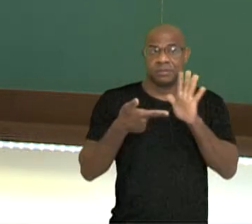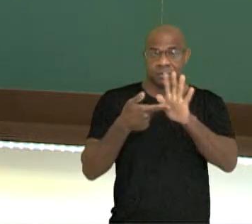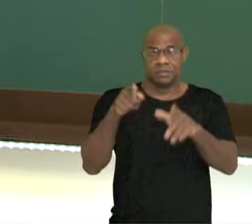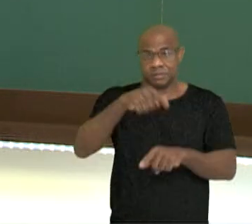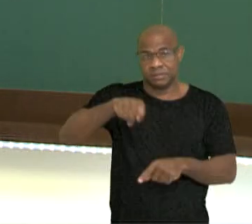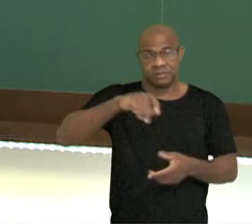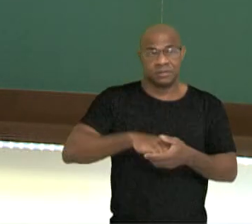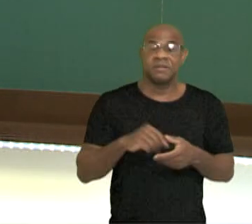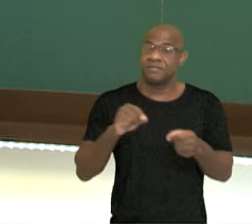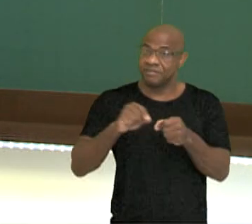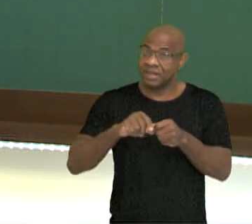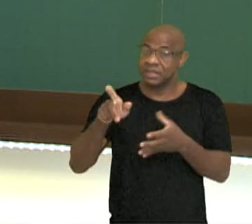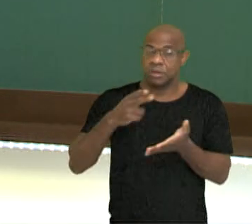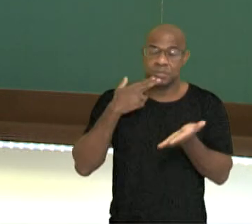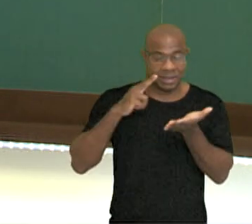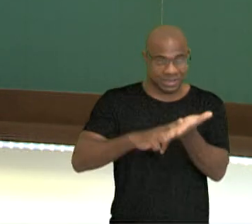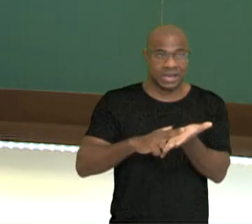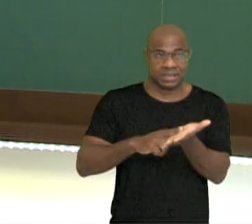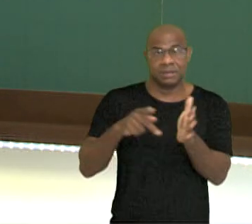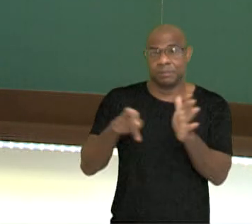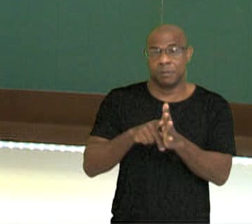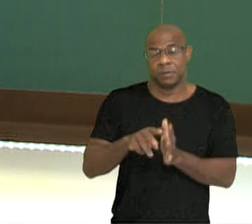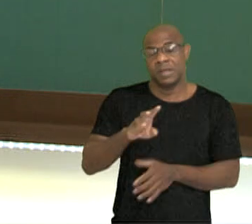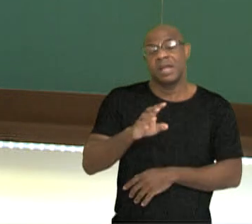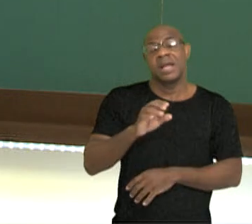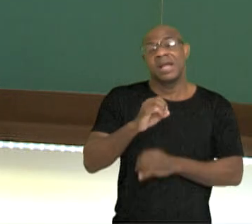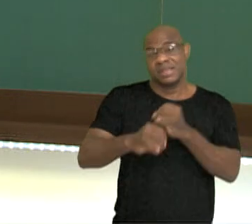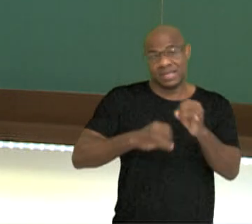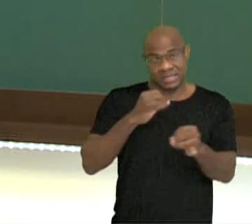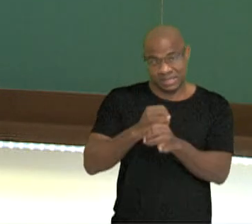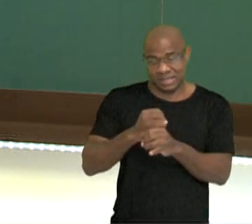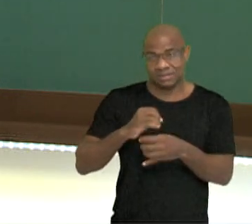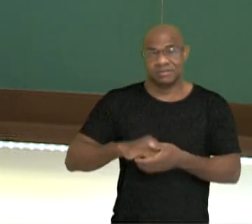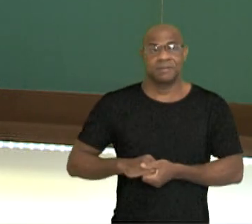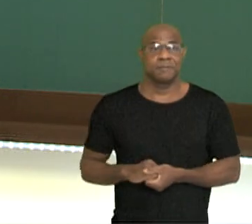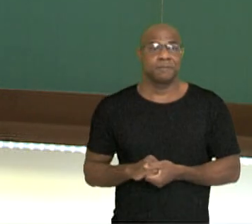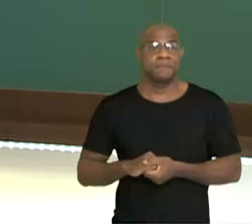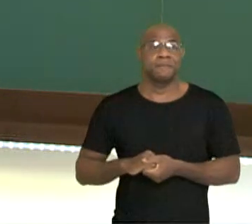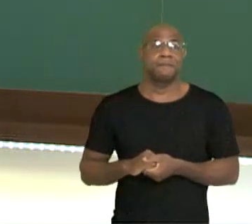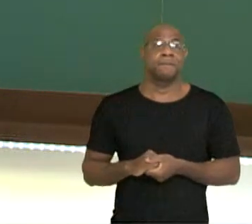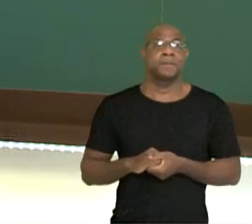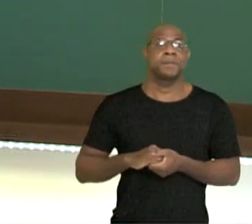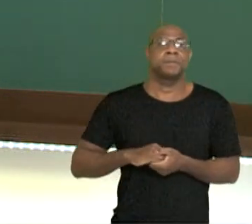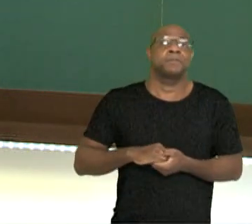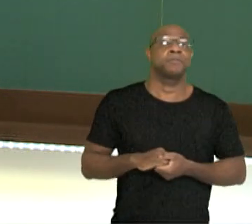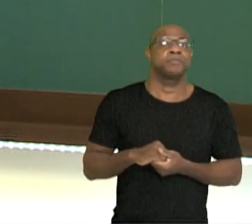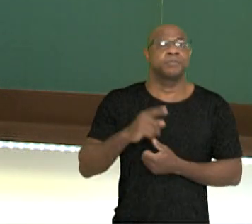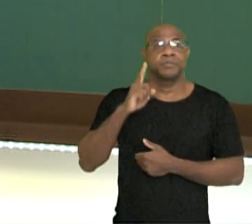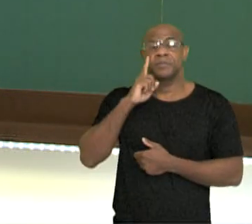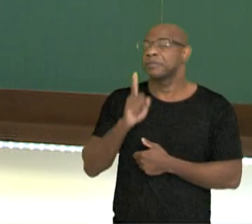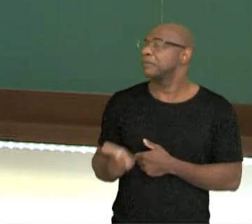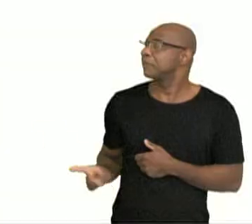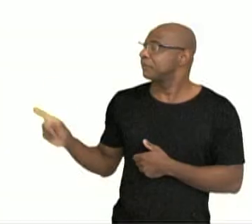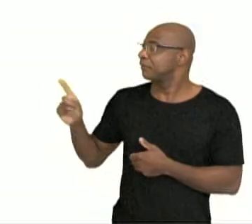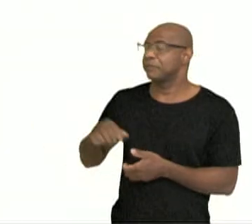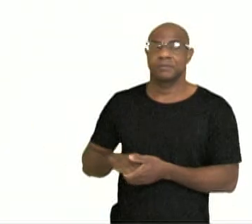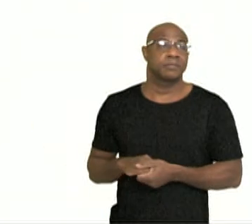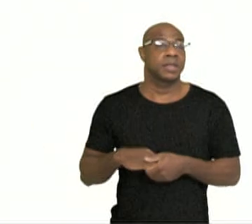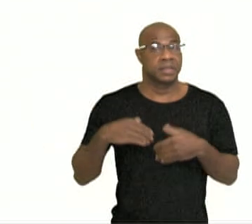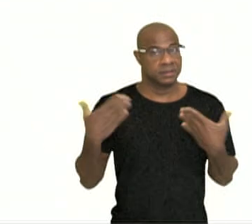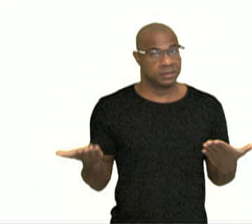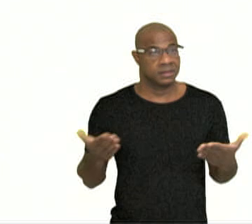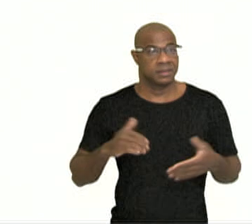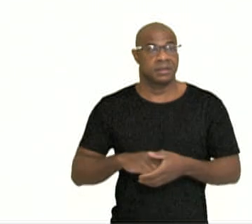uma carta online com um template diferenciado para impressionar a todos, né? Que tem um apelo visual bastante forte. Para